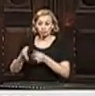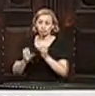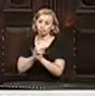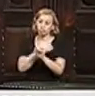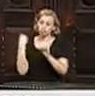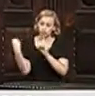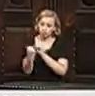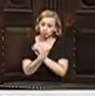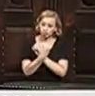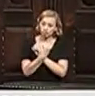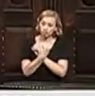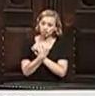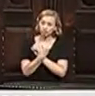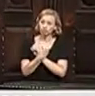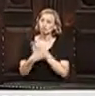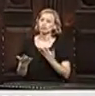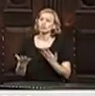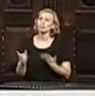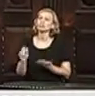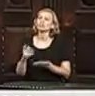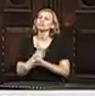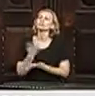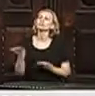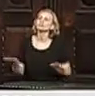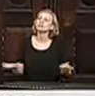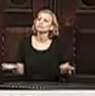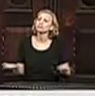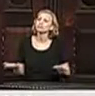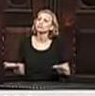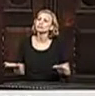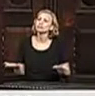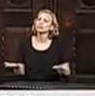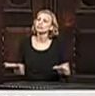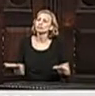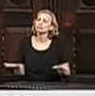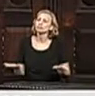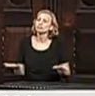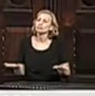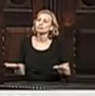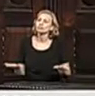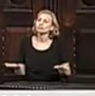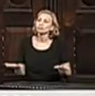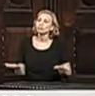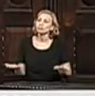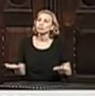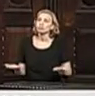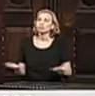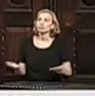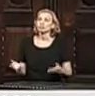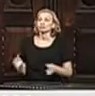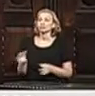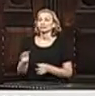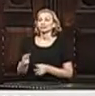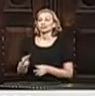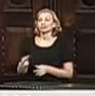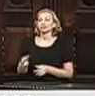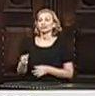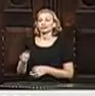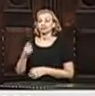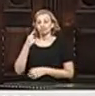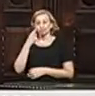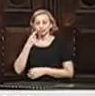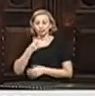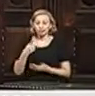social. O que está se cometendo é uma forte injustiça social, porque